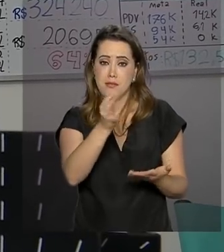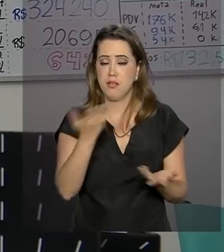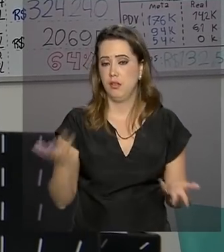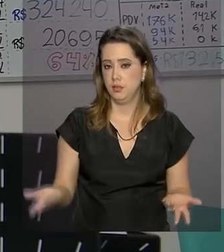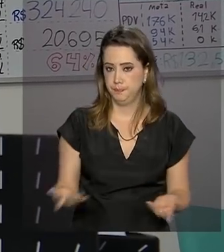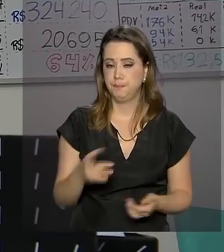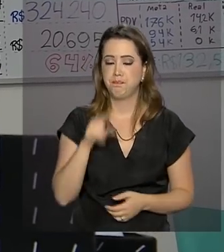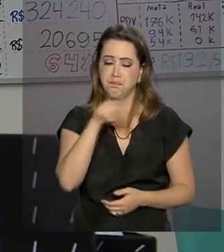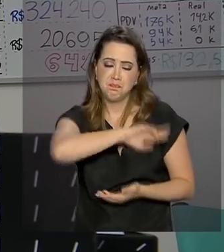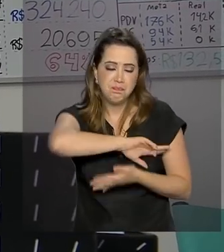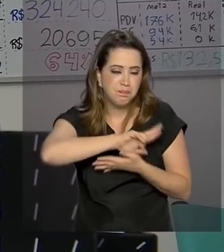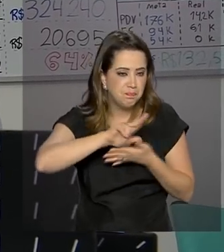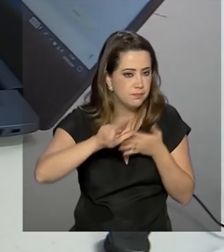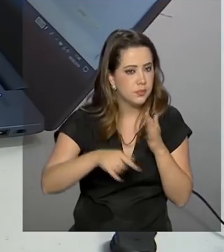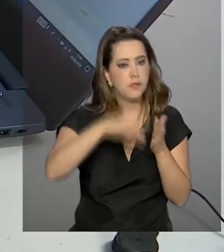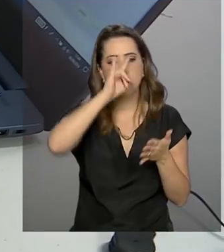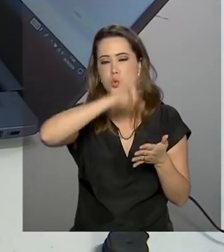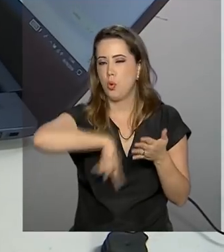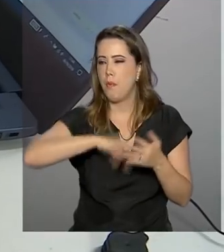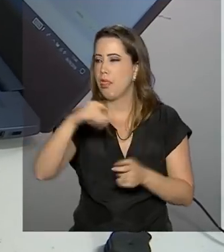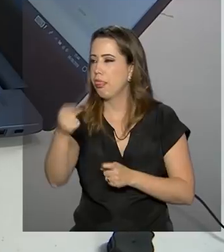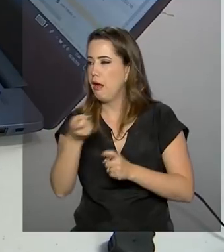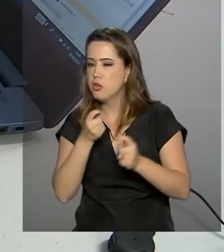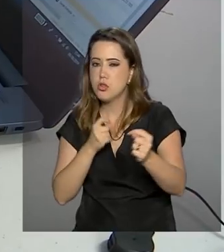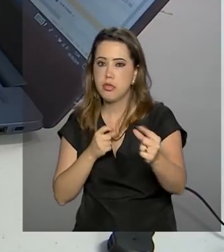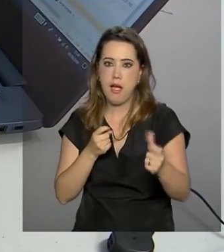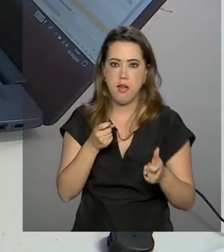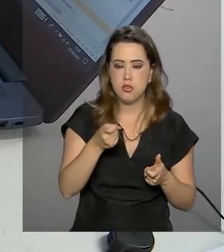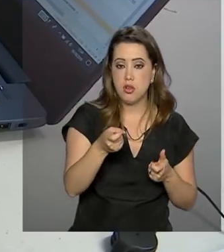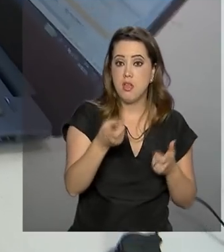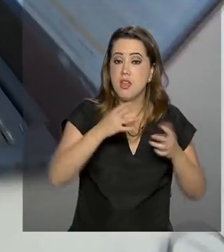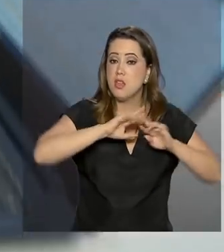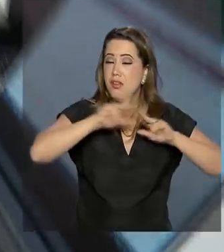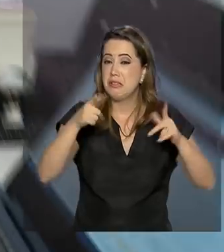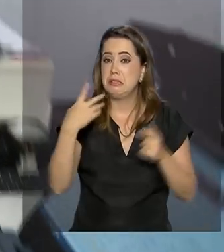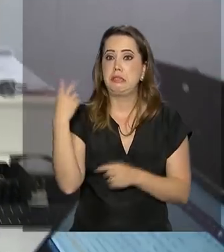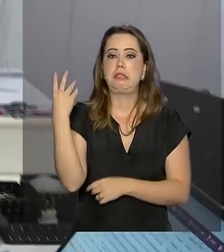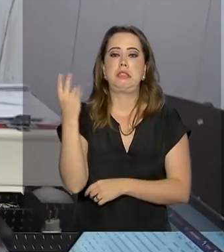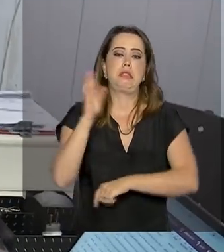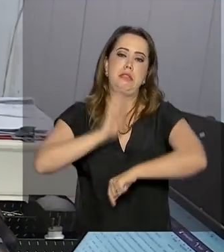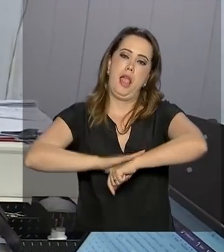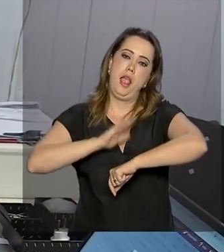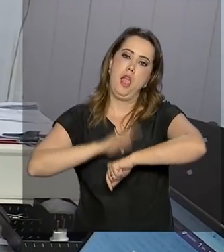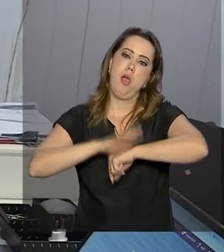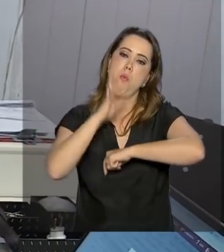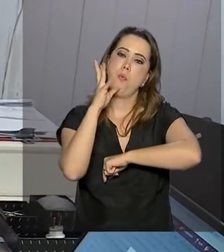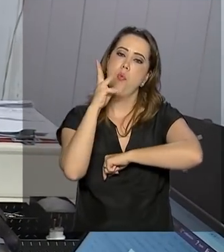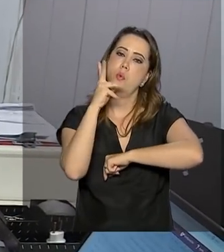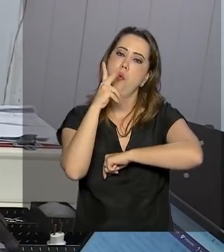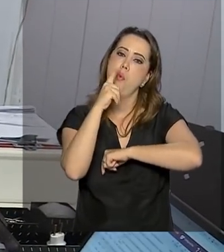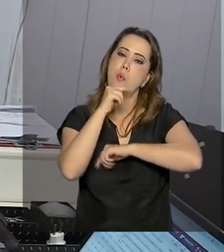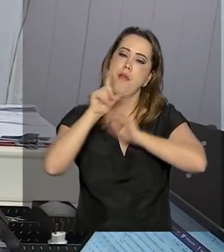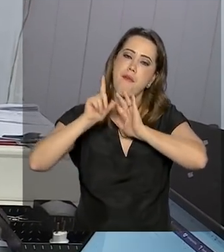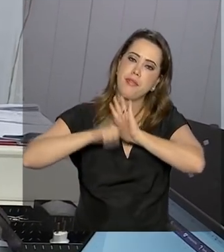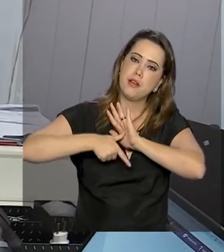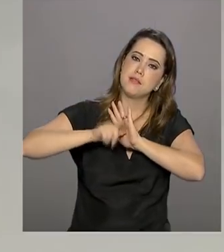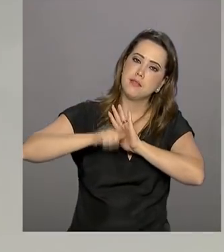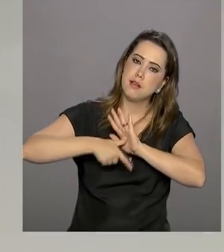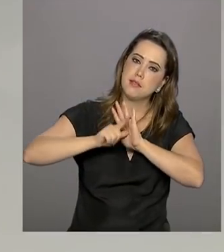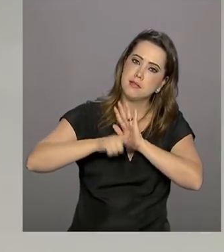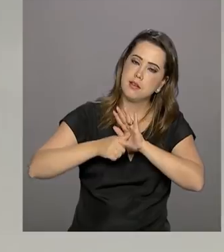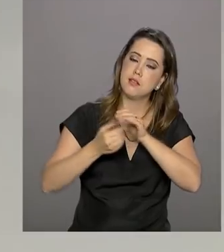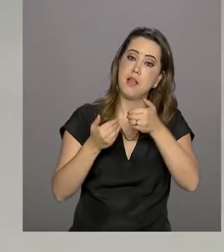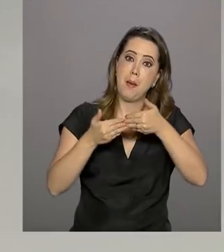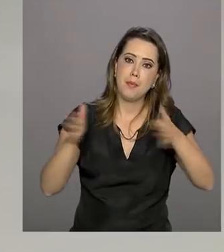licenças, alvará, taxas, tudo isso consome tempo e atrasa a abertura e o funcionamento de empresas no Brasil.